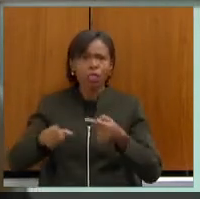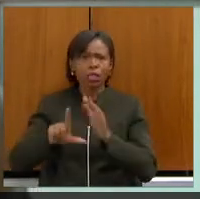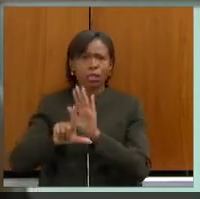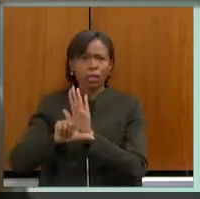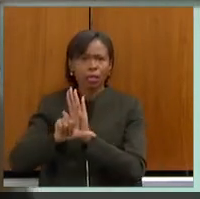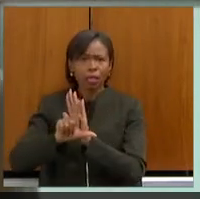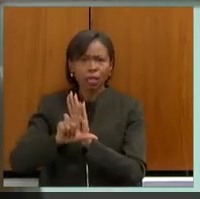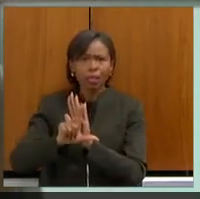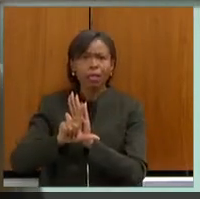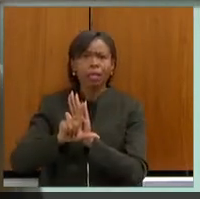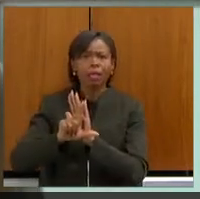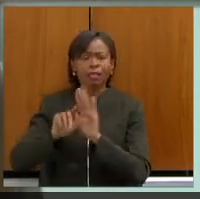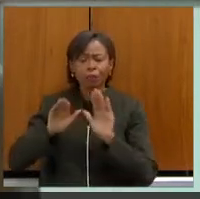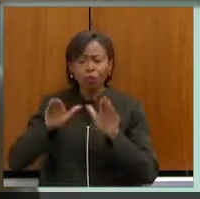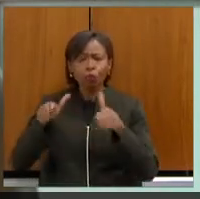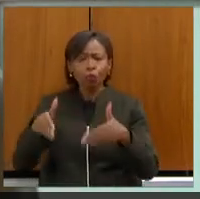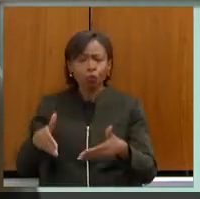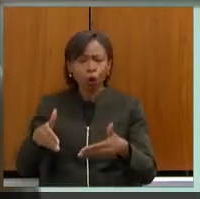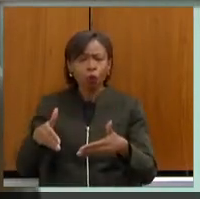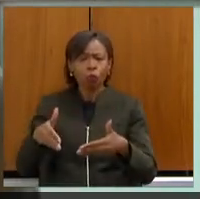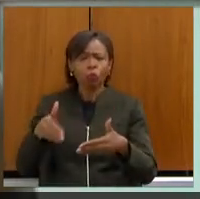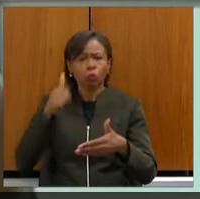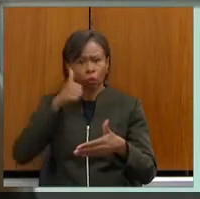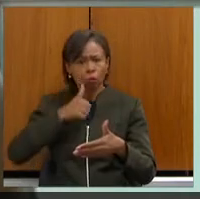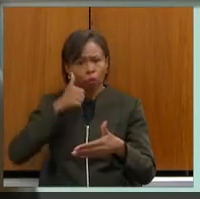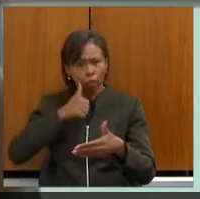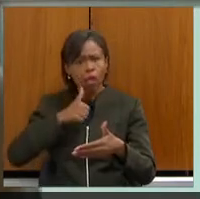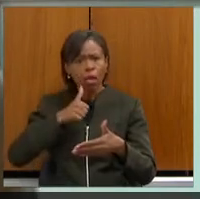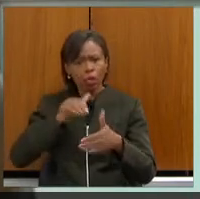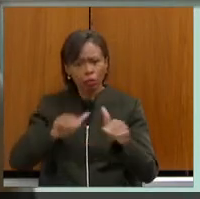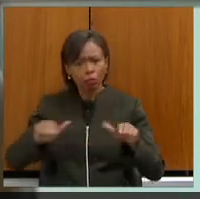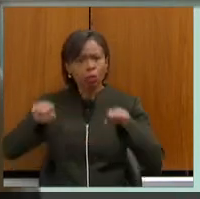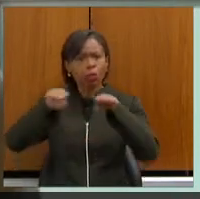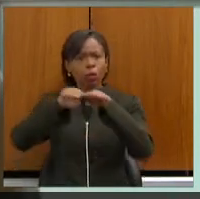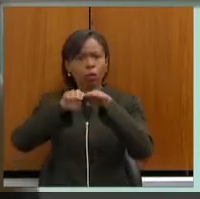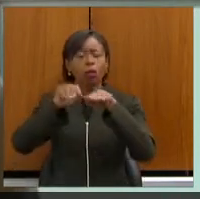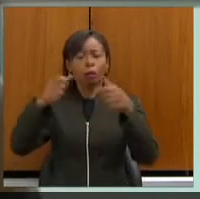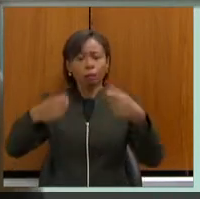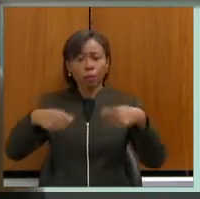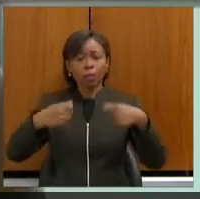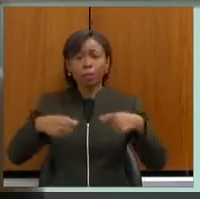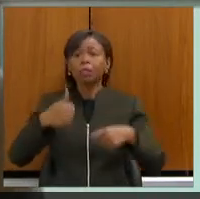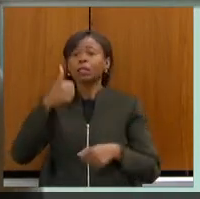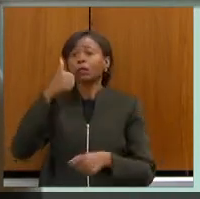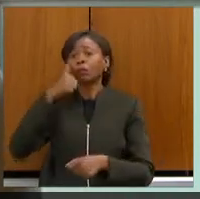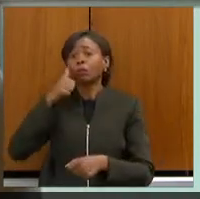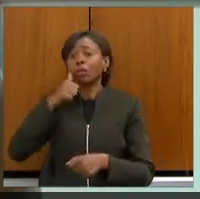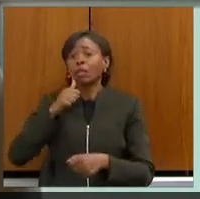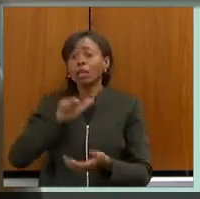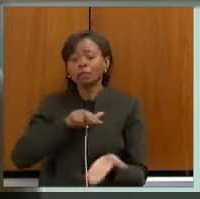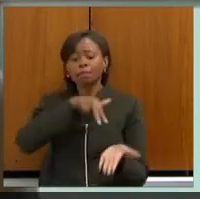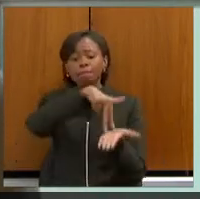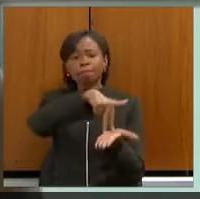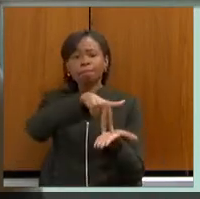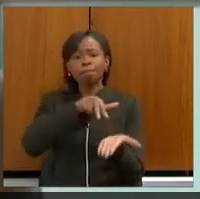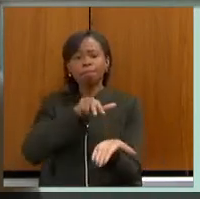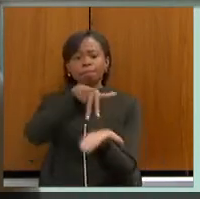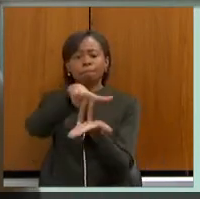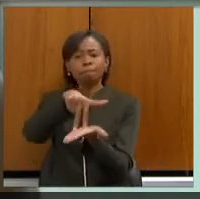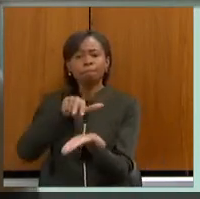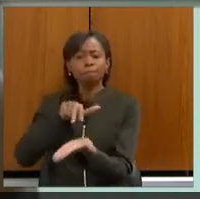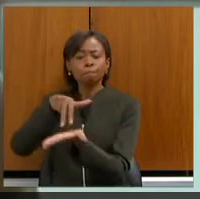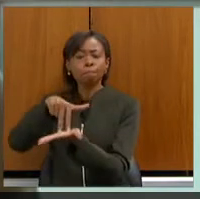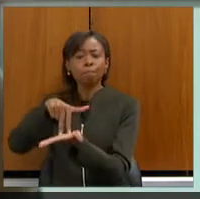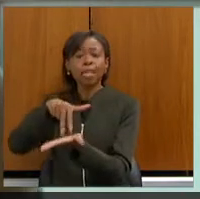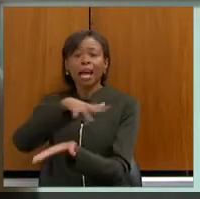leia as afirmativas nós precisamos que as mulheres ocupem estes espaços né E essas mulheres